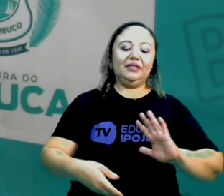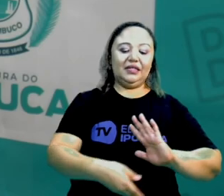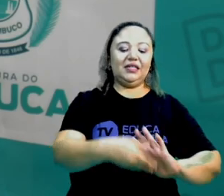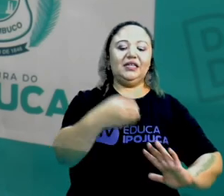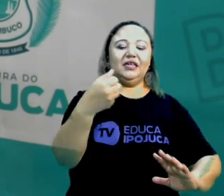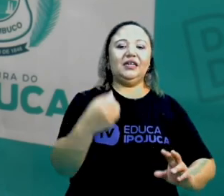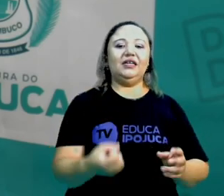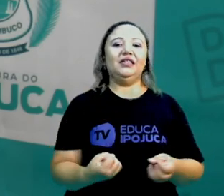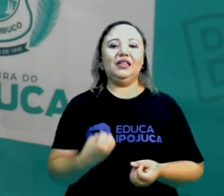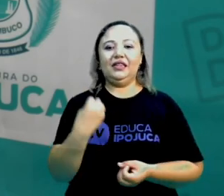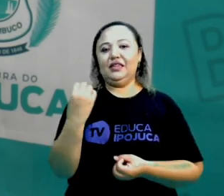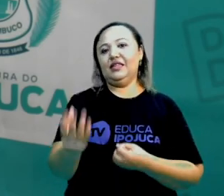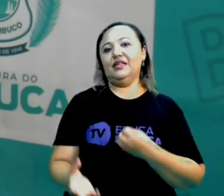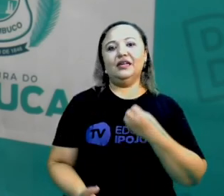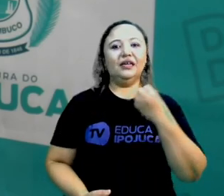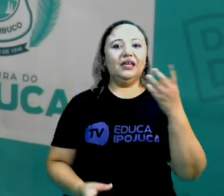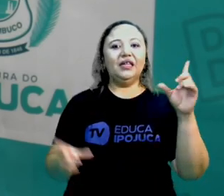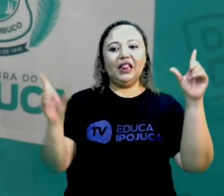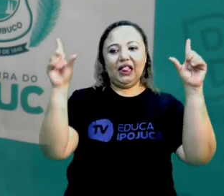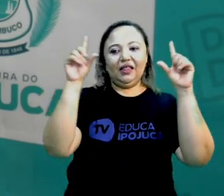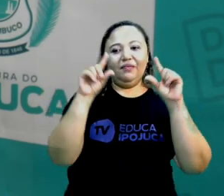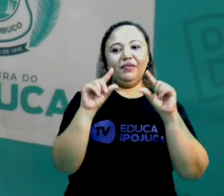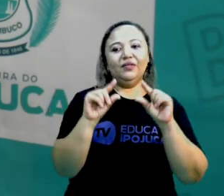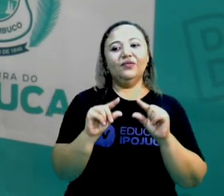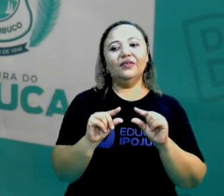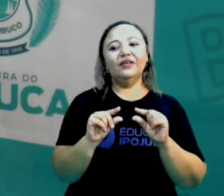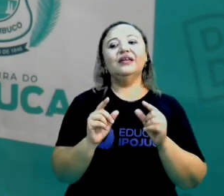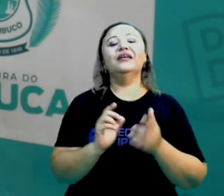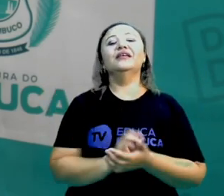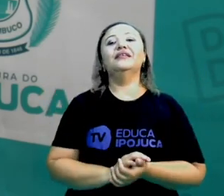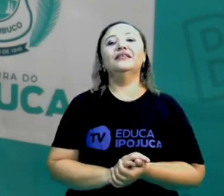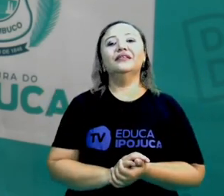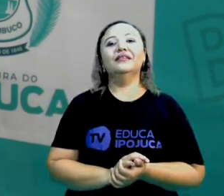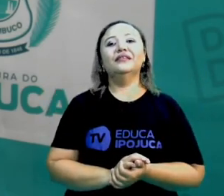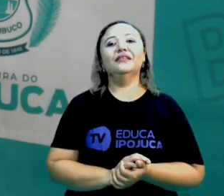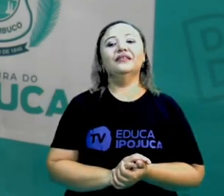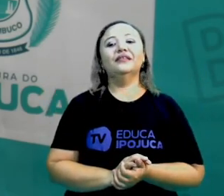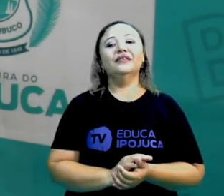dar, né, diminuir. E